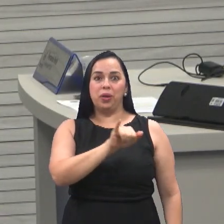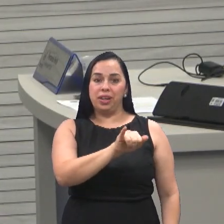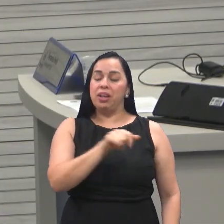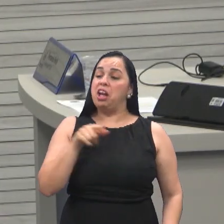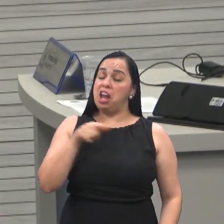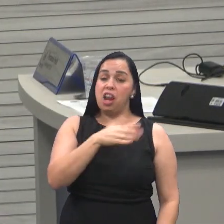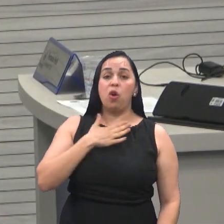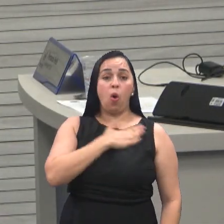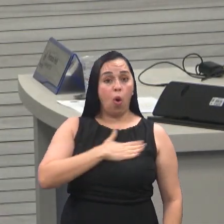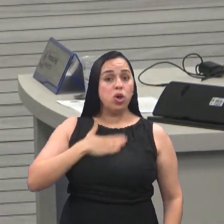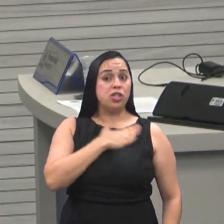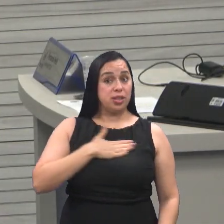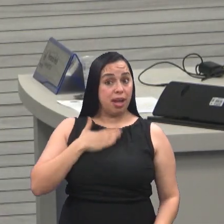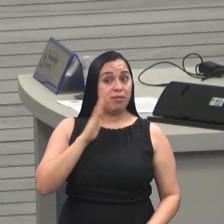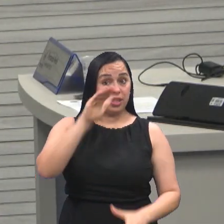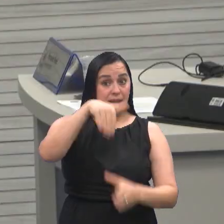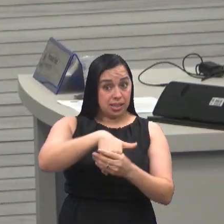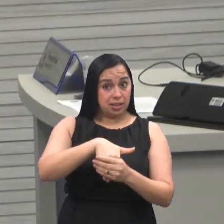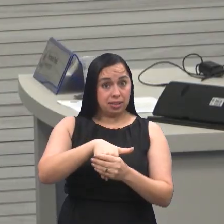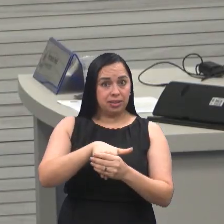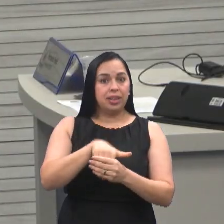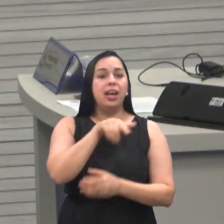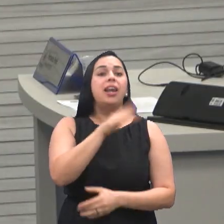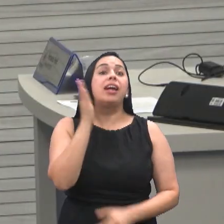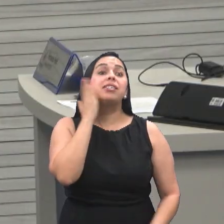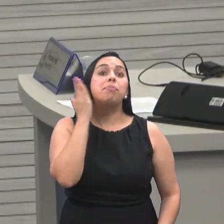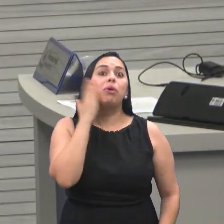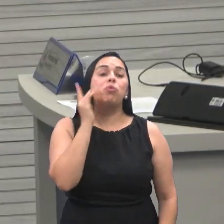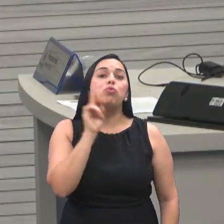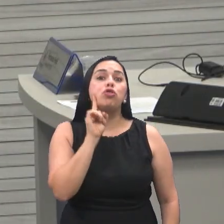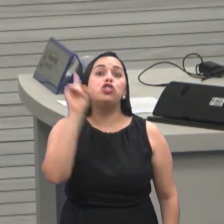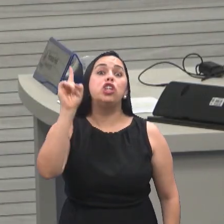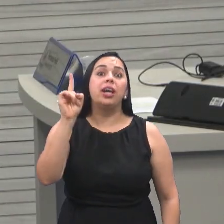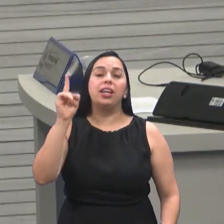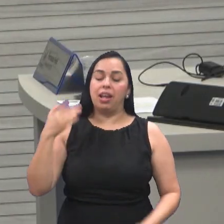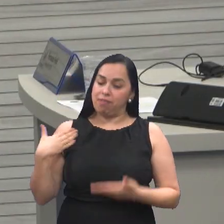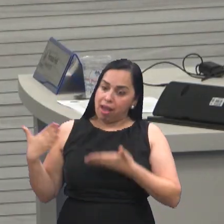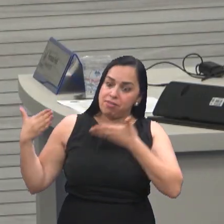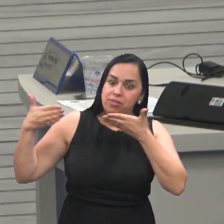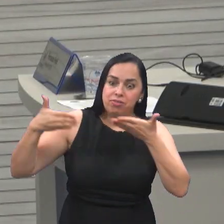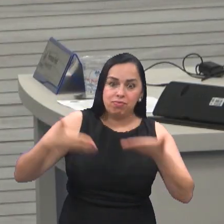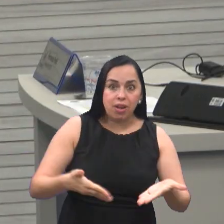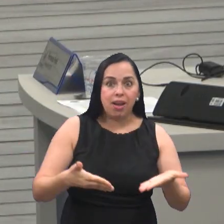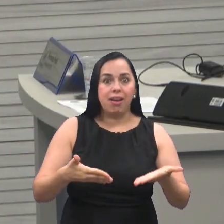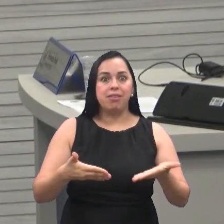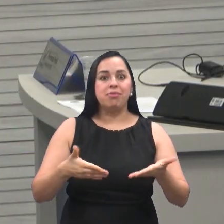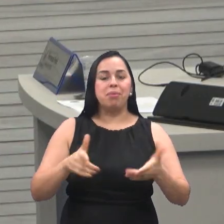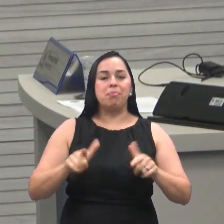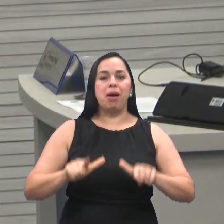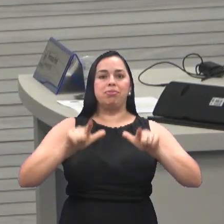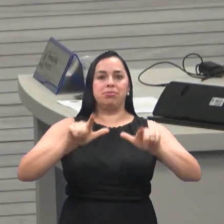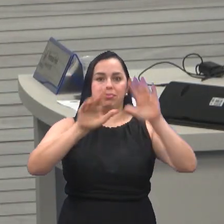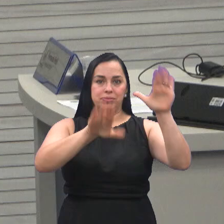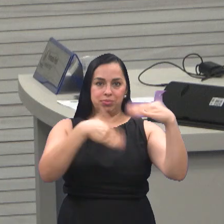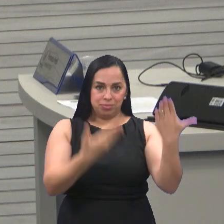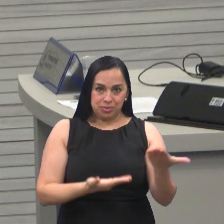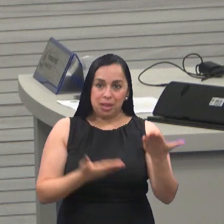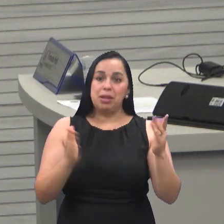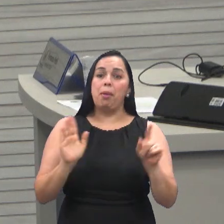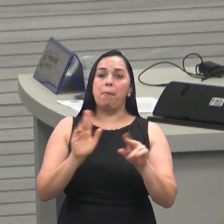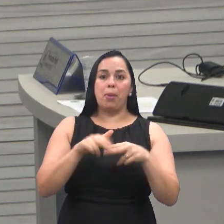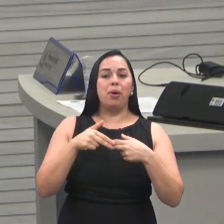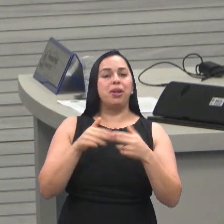que nós fizemos aqui, já querendo saber a data que ele vai vir a essa casa receber essa honraria. Então, parabéns